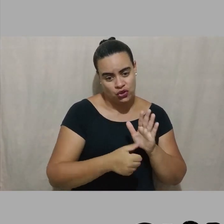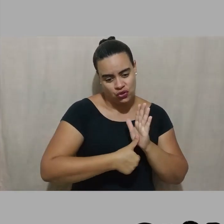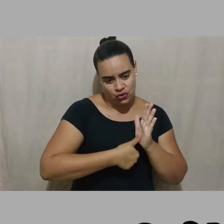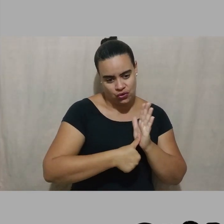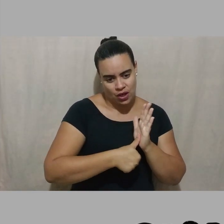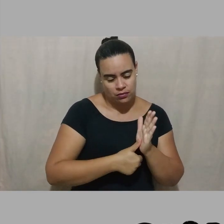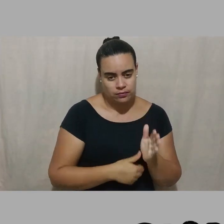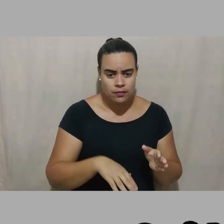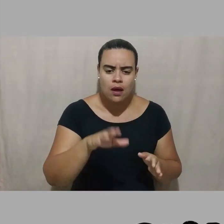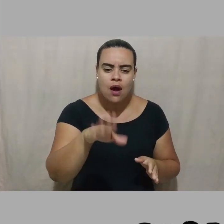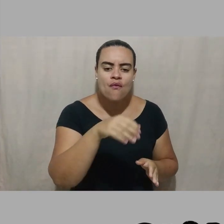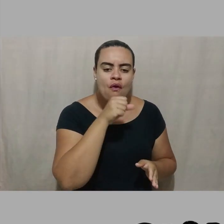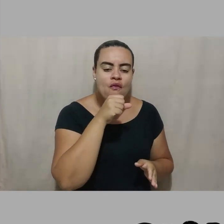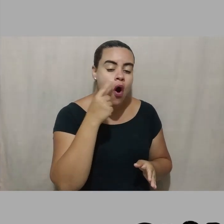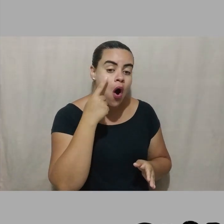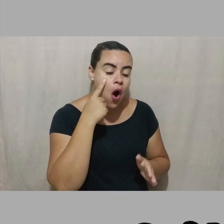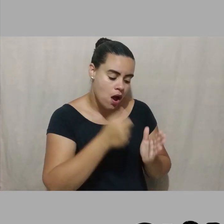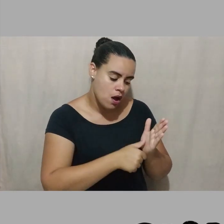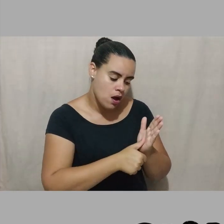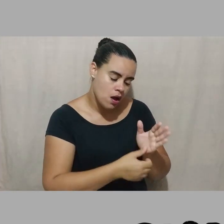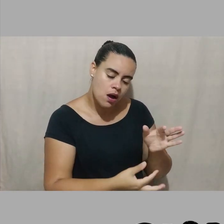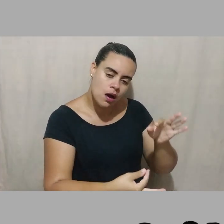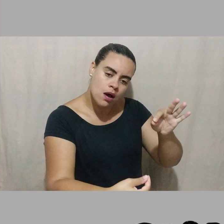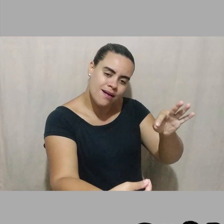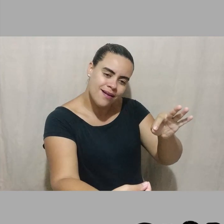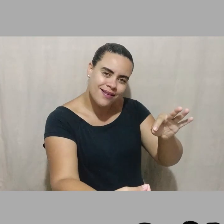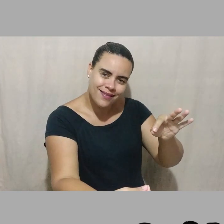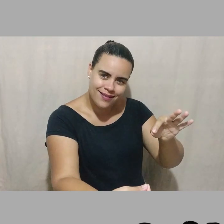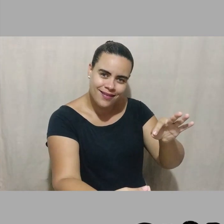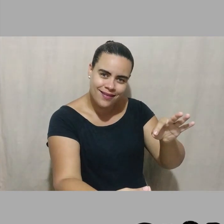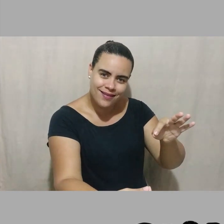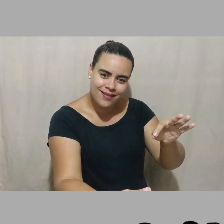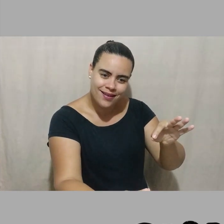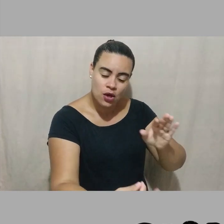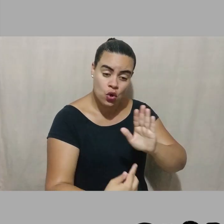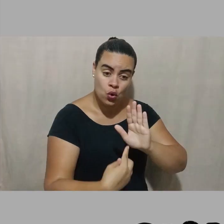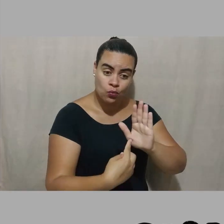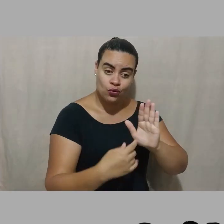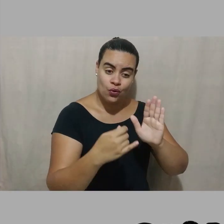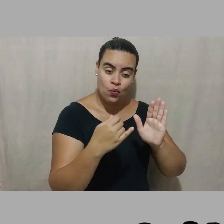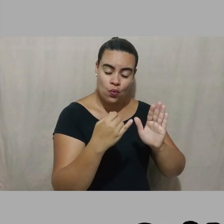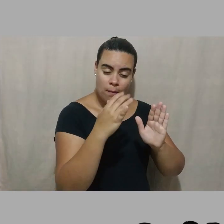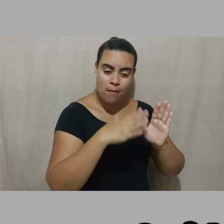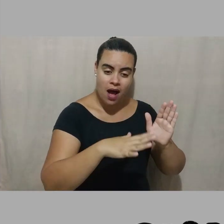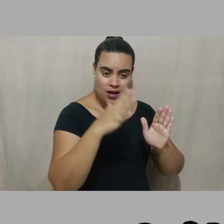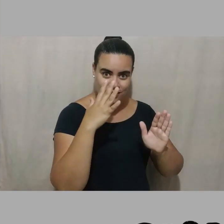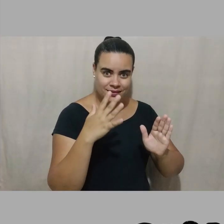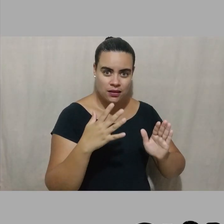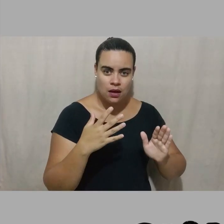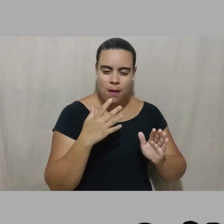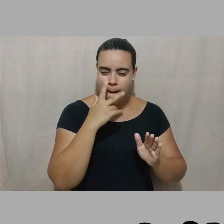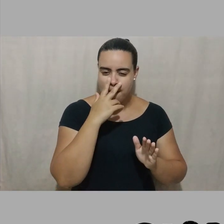Documento de identidade. Olha, vô, meu RG. Confiante, eu aproveitei e apresentei uma imagem aceitável de mim, para